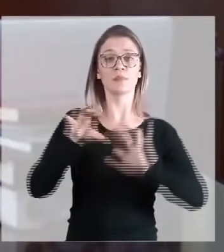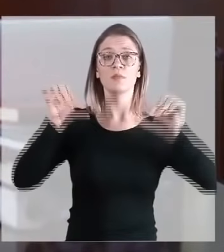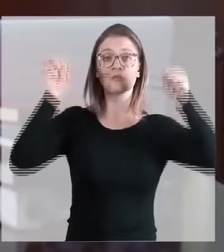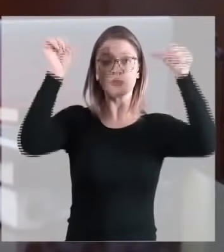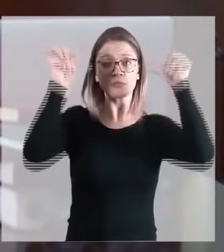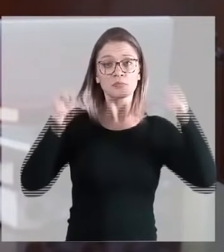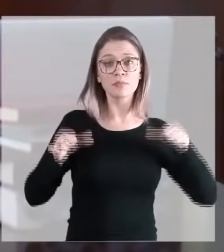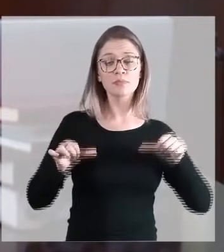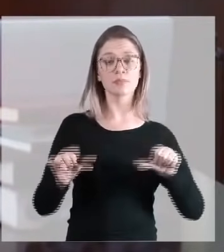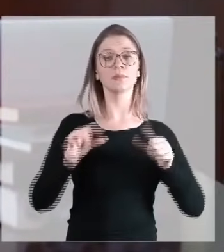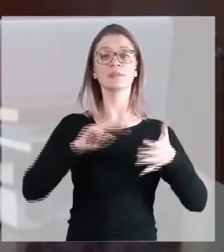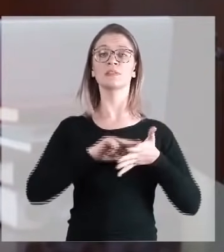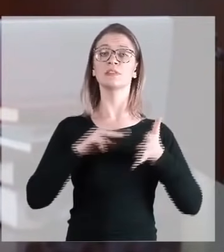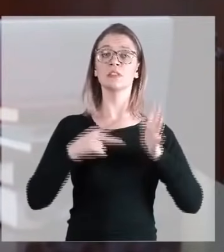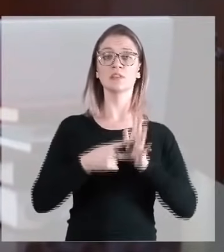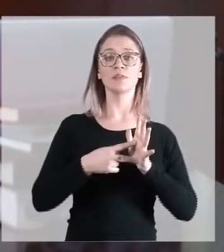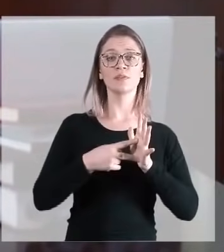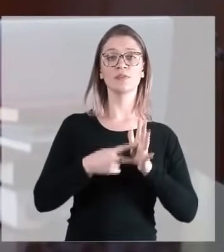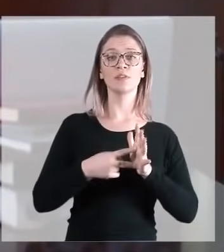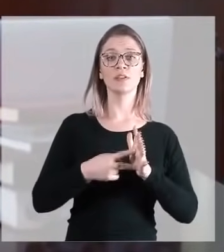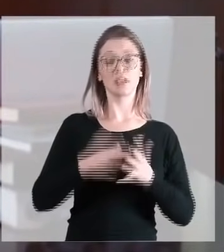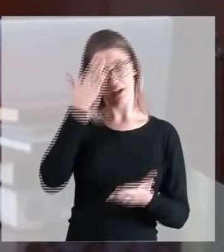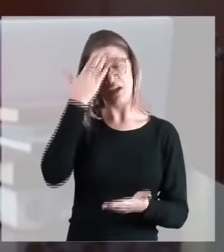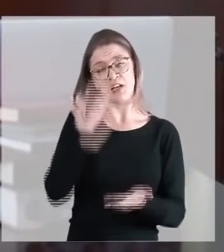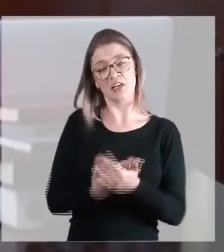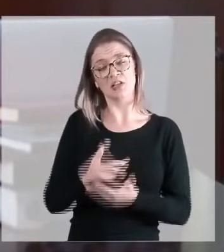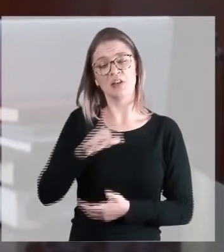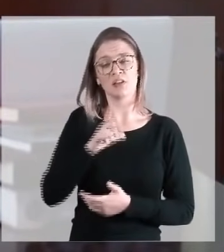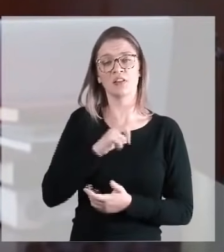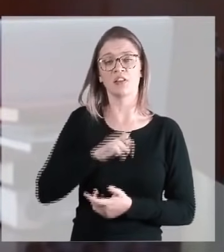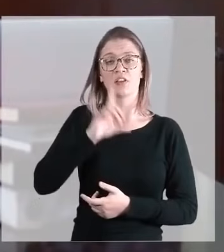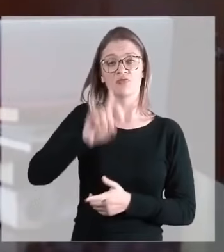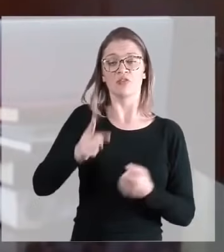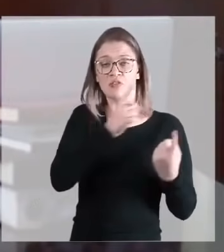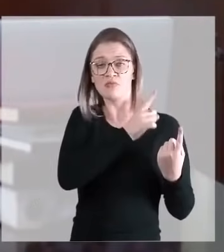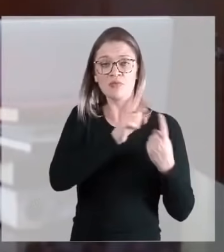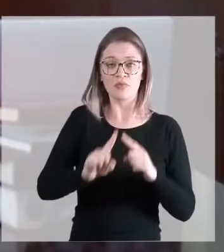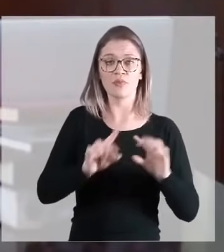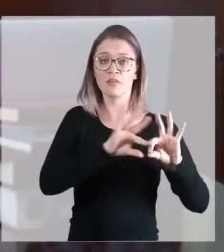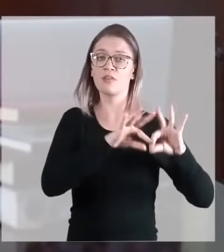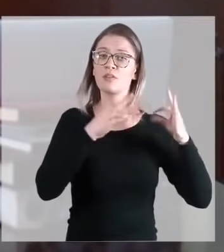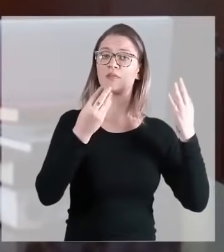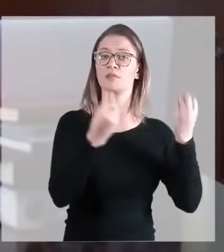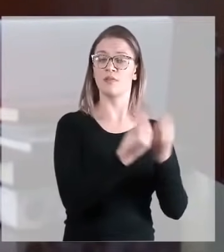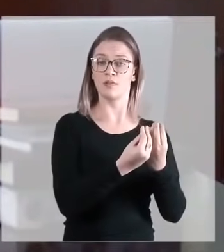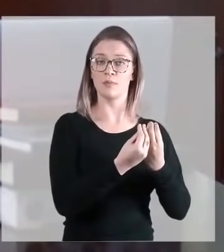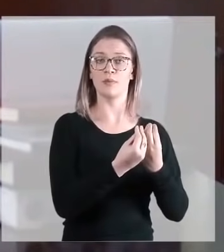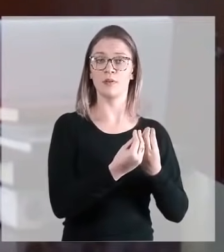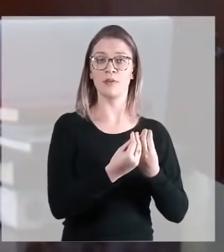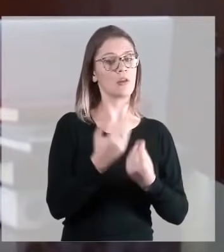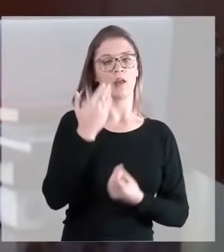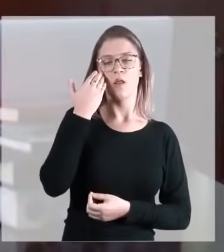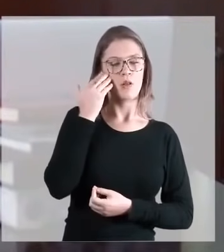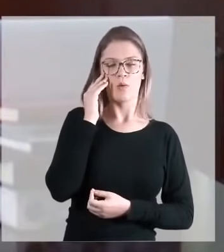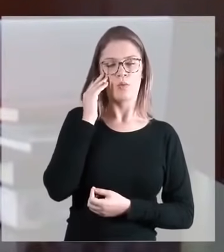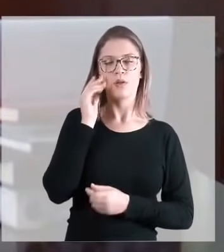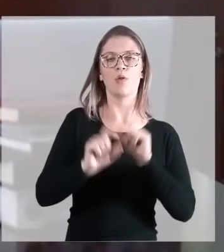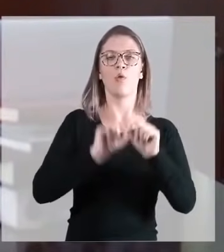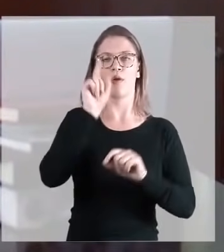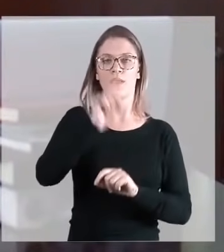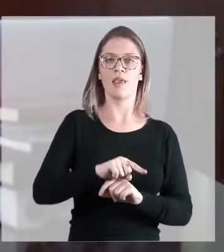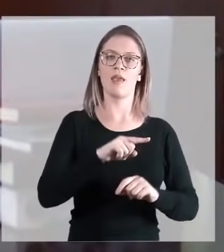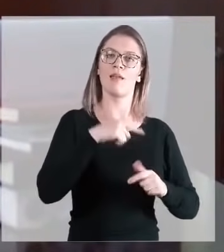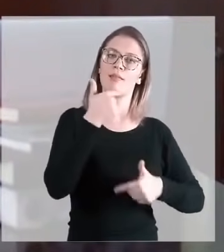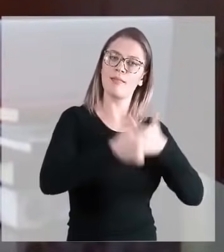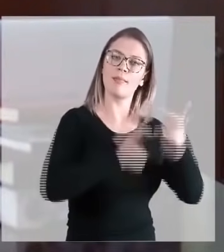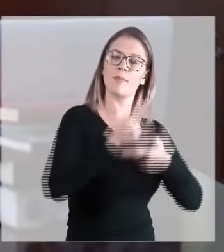eles se acham no direito de enfrentar os pais e não entenderam ainda a função de servidores públicos que desempenham diante de